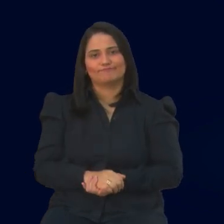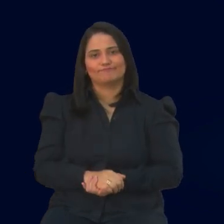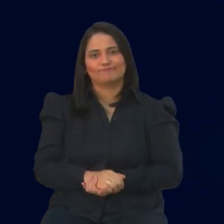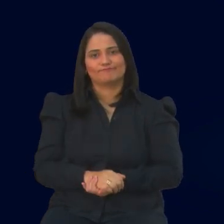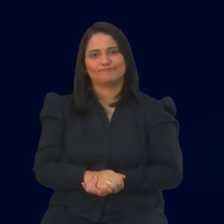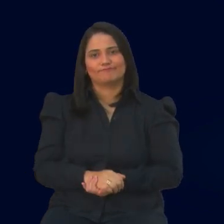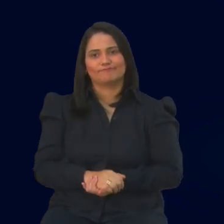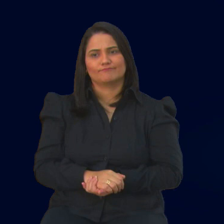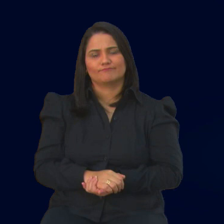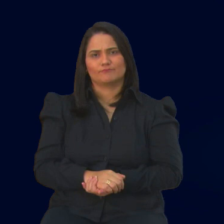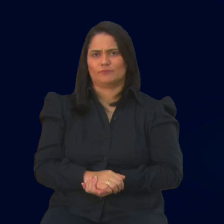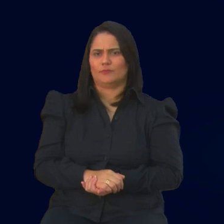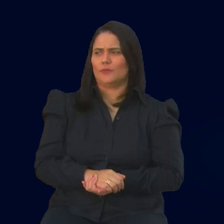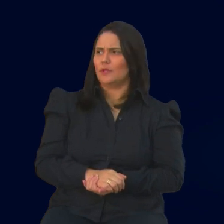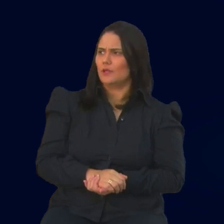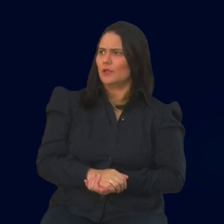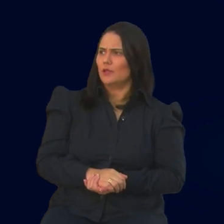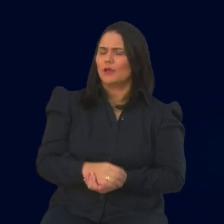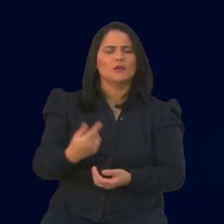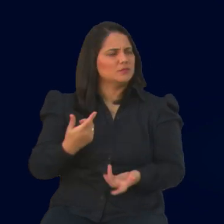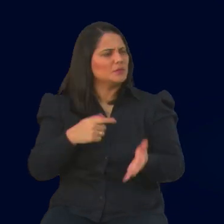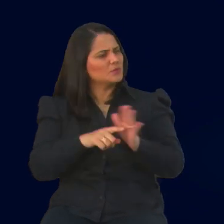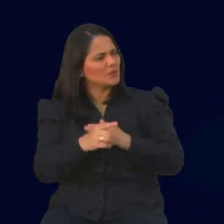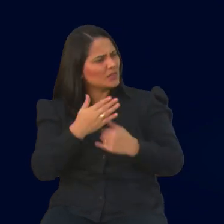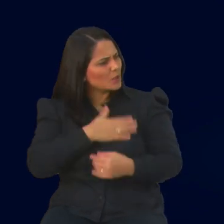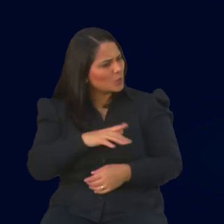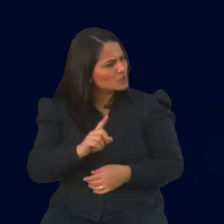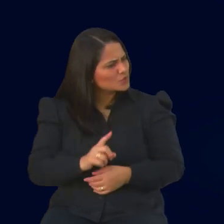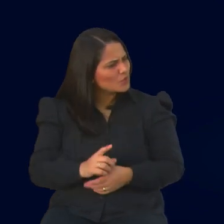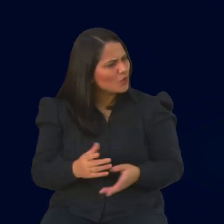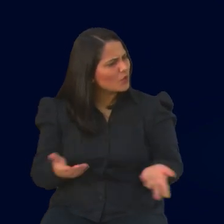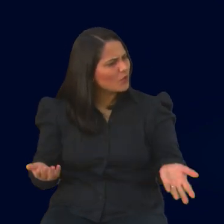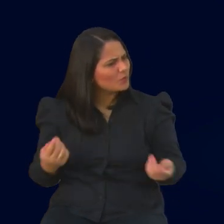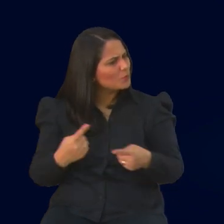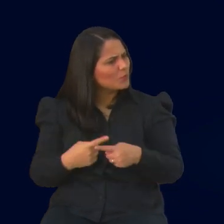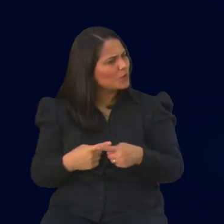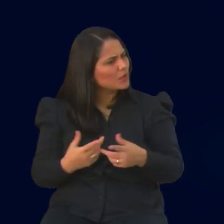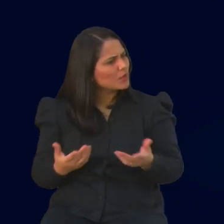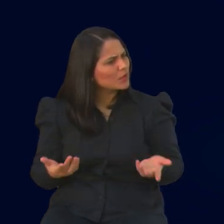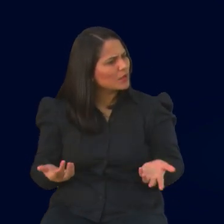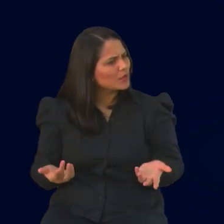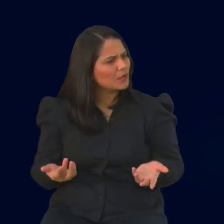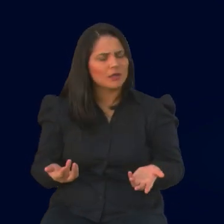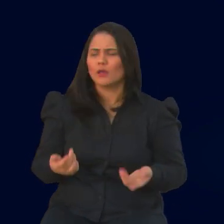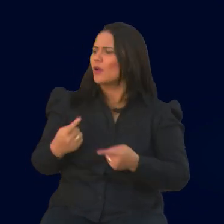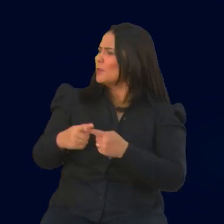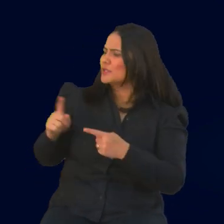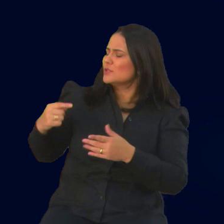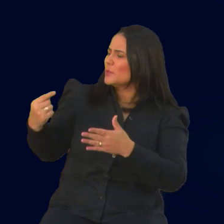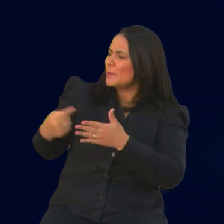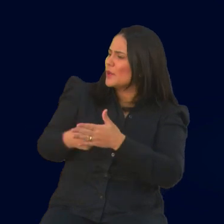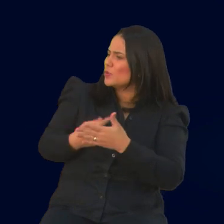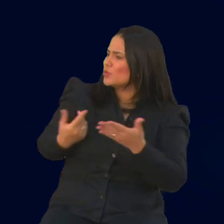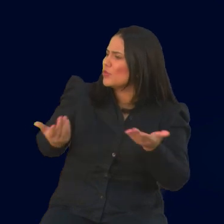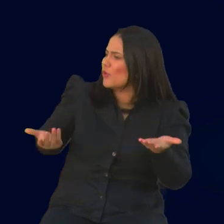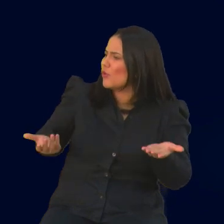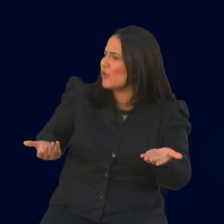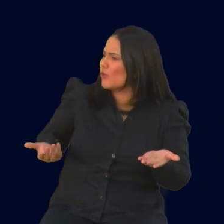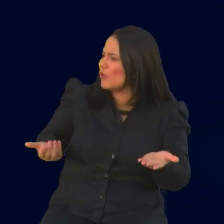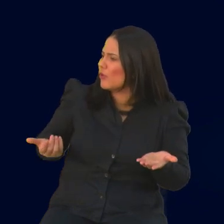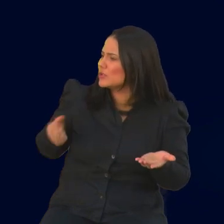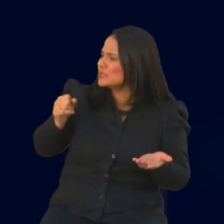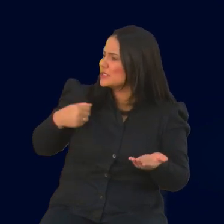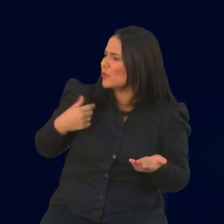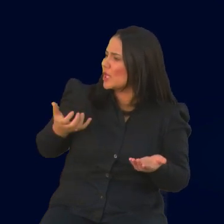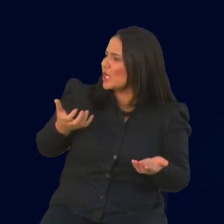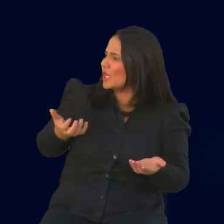E eu assim, não gostou, mãe? Mas por que, que vocês não me consultaram? Por que, que vocês não perguntaram se eu queria